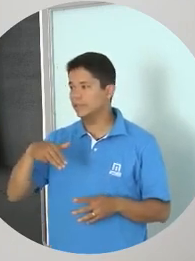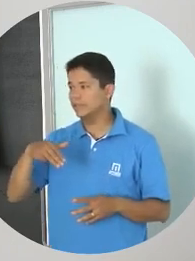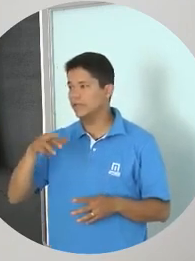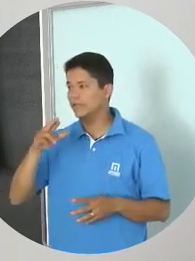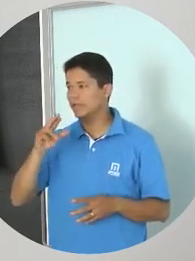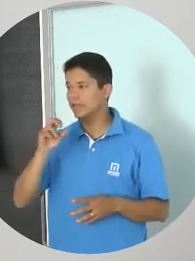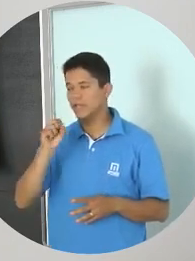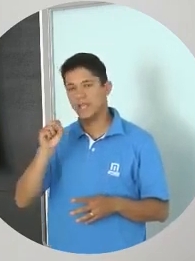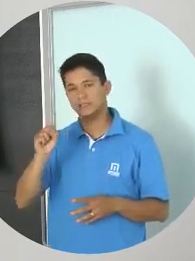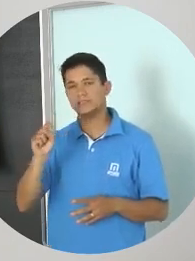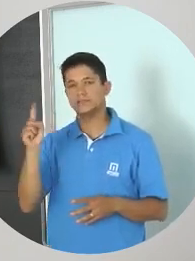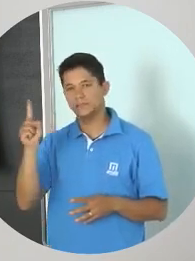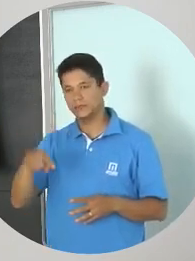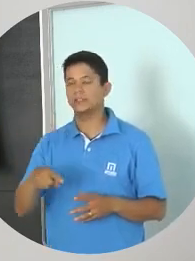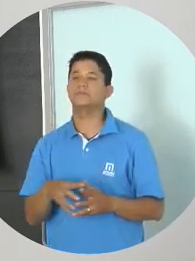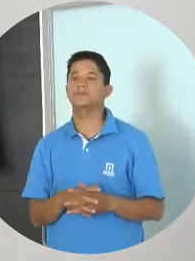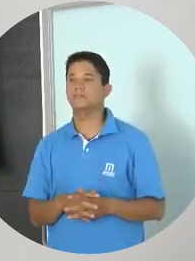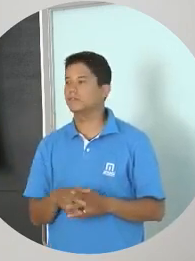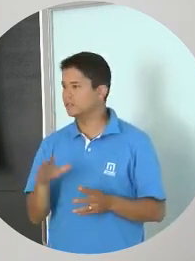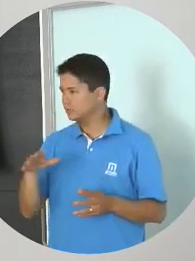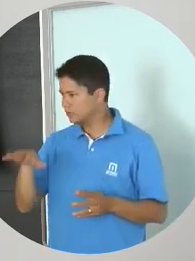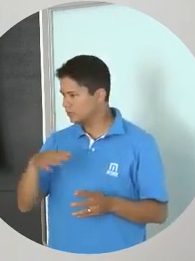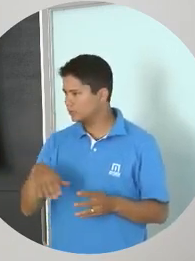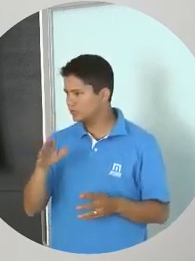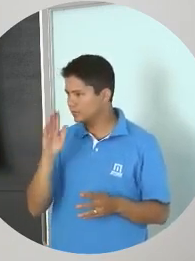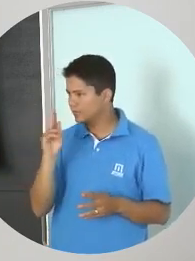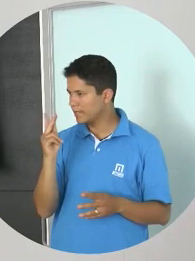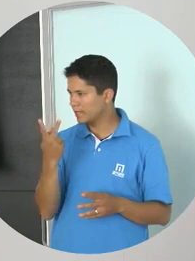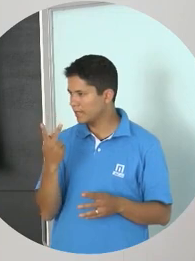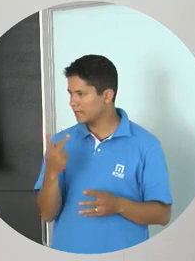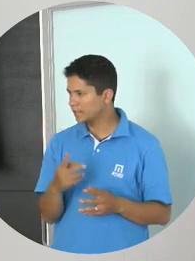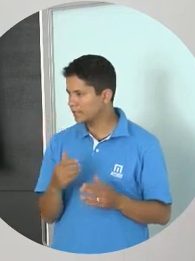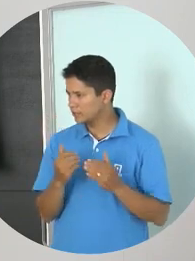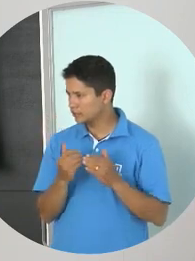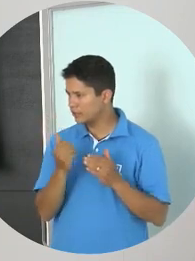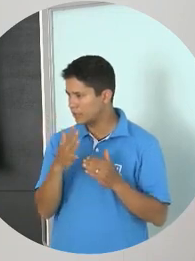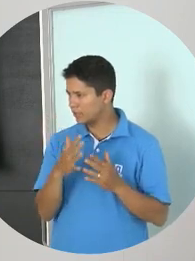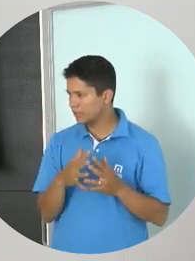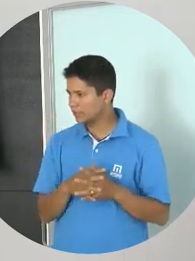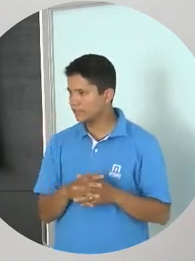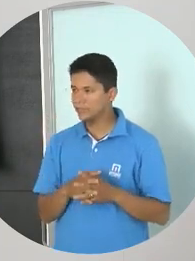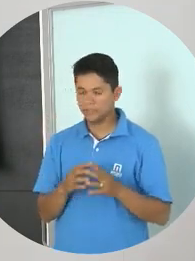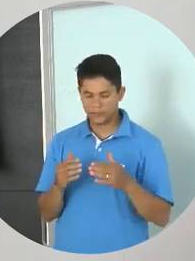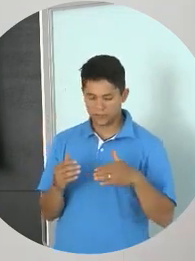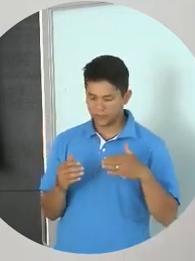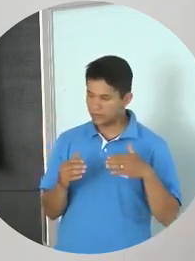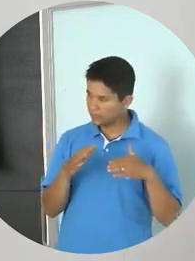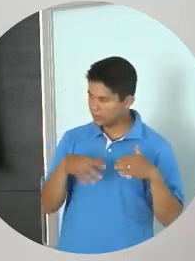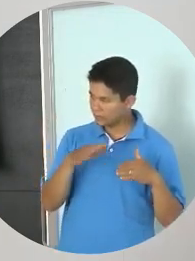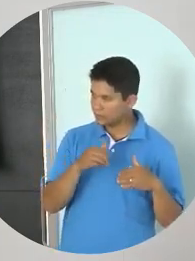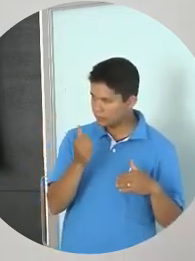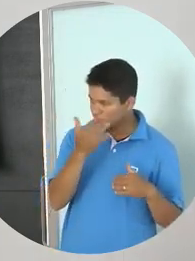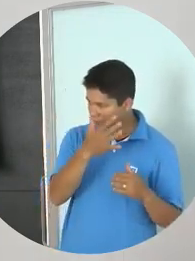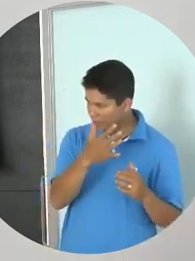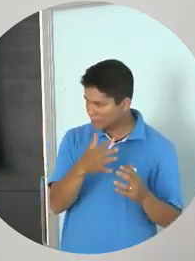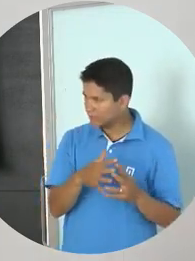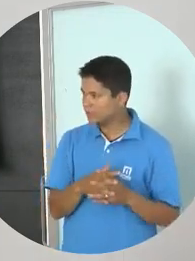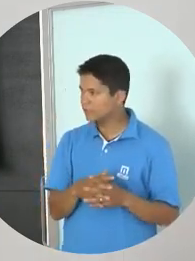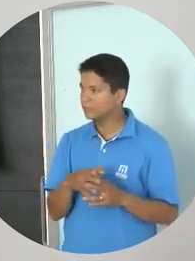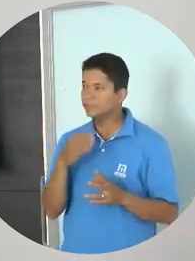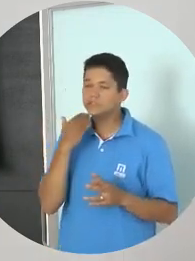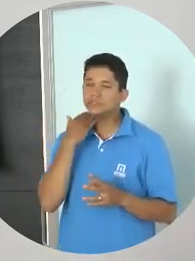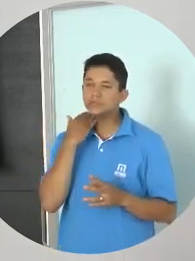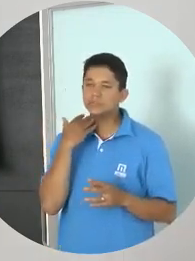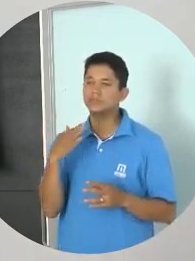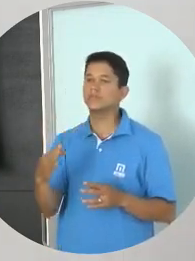presença. Todos são de BH ou tem o pessoal de fora também? De fora? Legal.